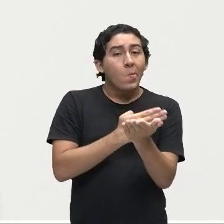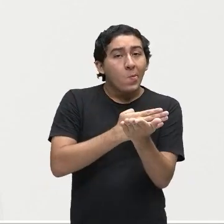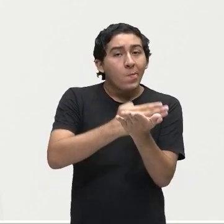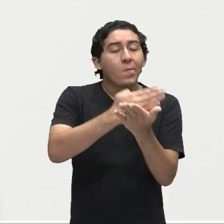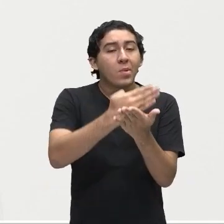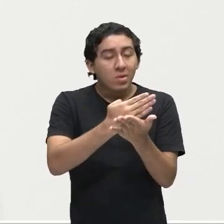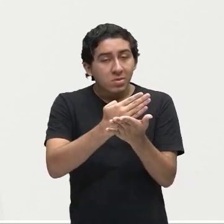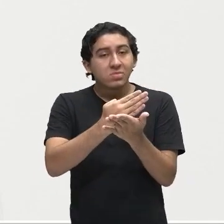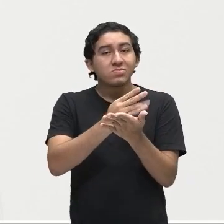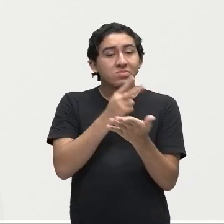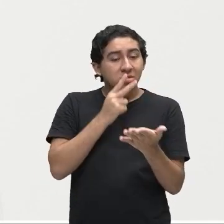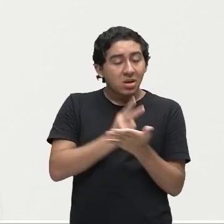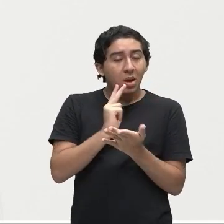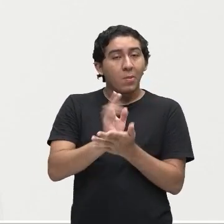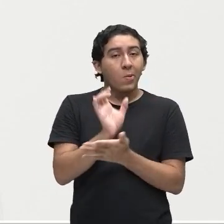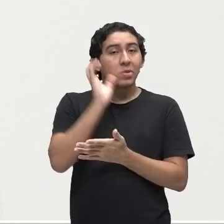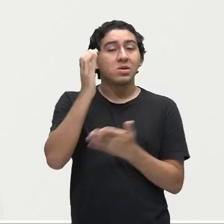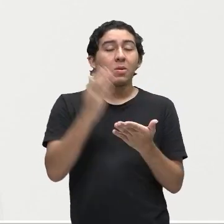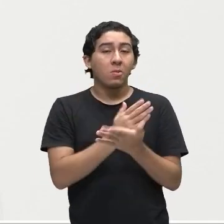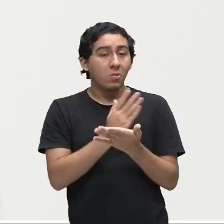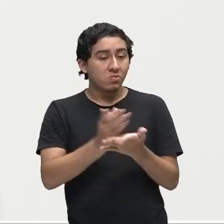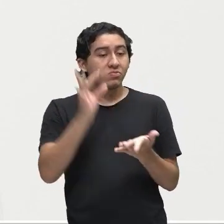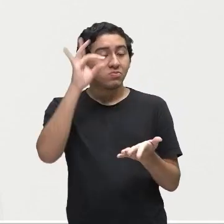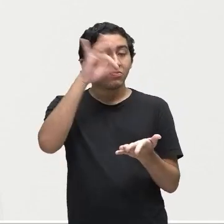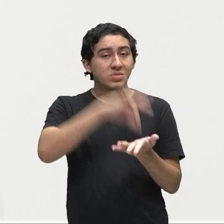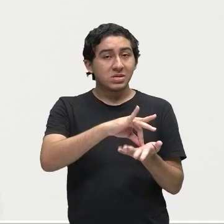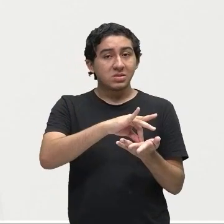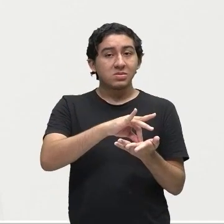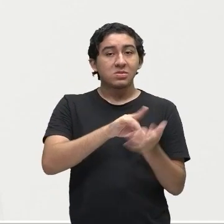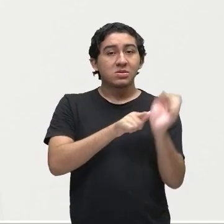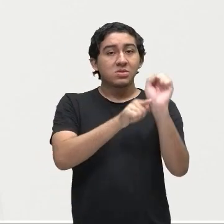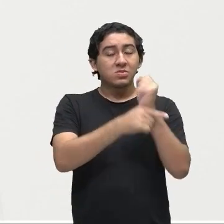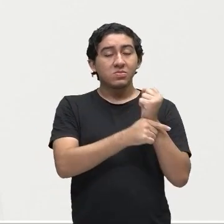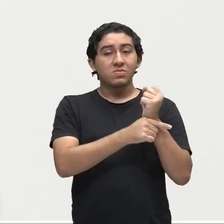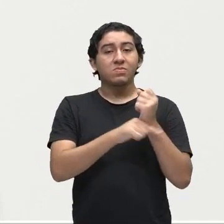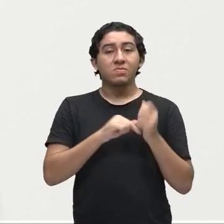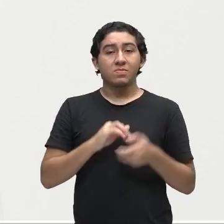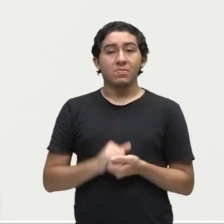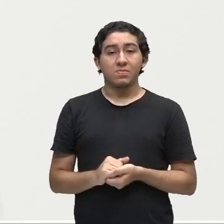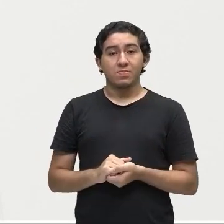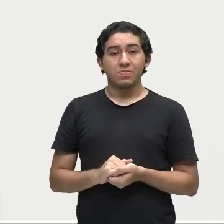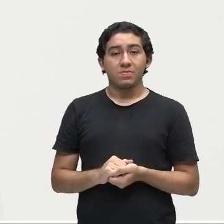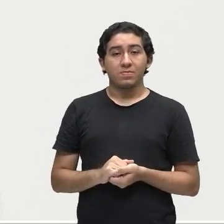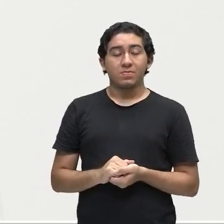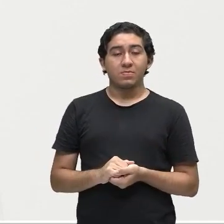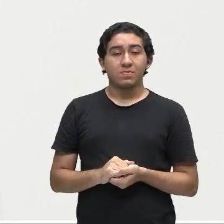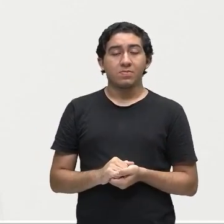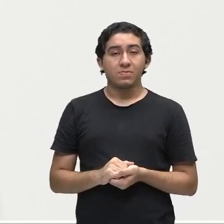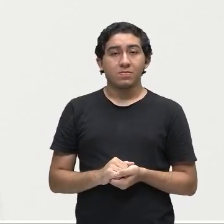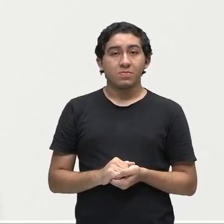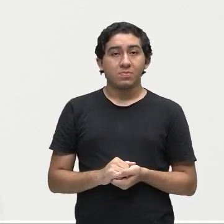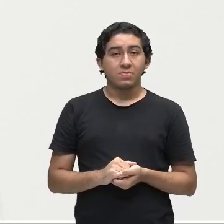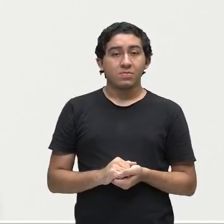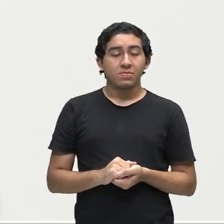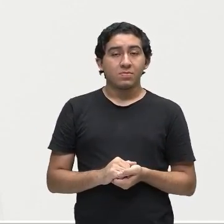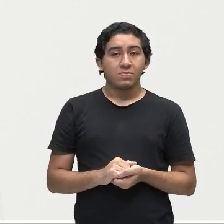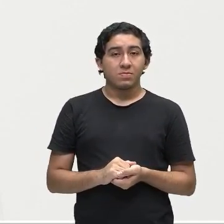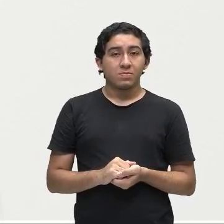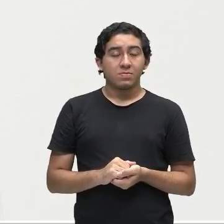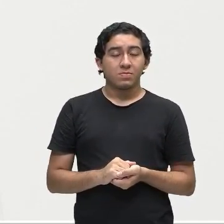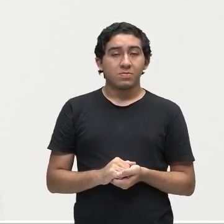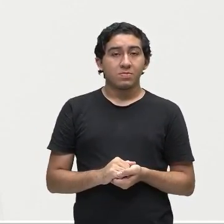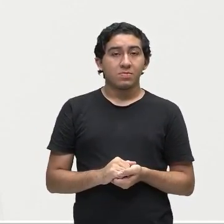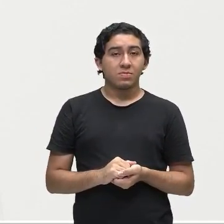tornaram permanentes. Então, as feiras, elas eram realizadas uma vez por